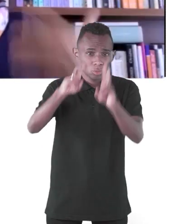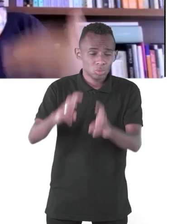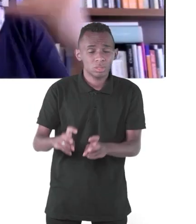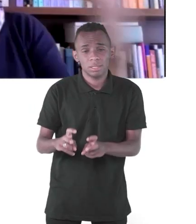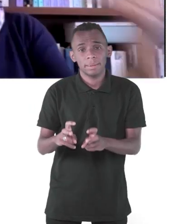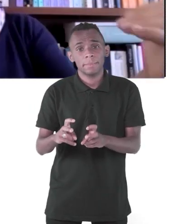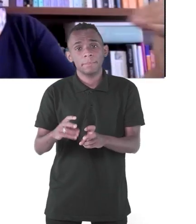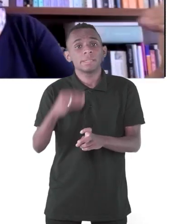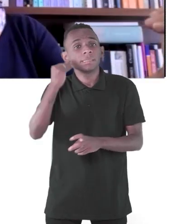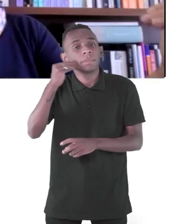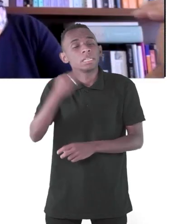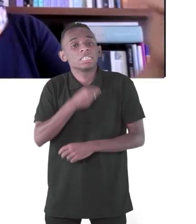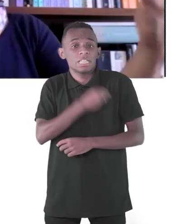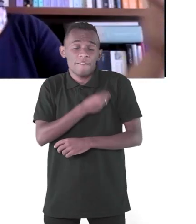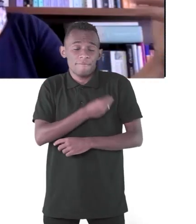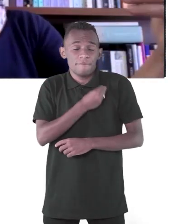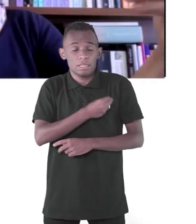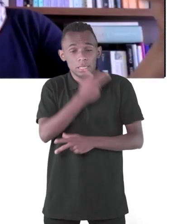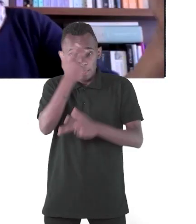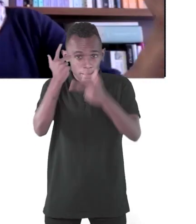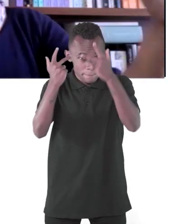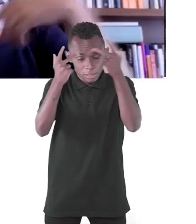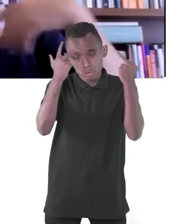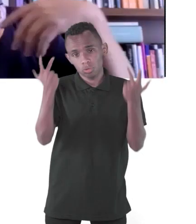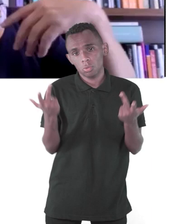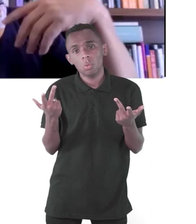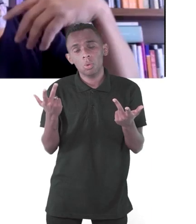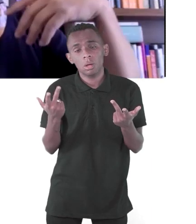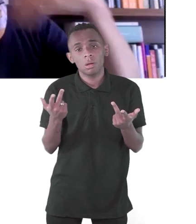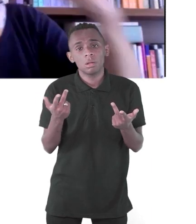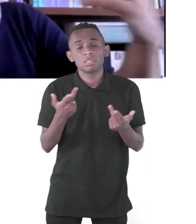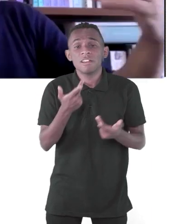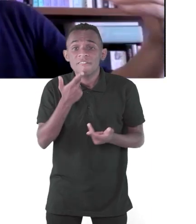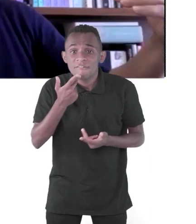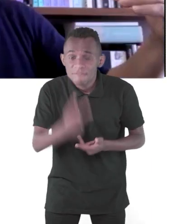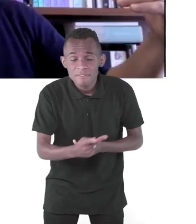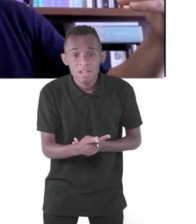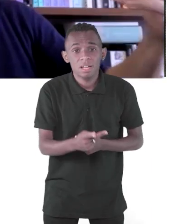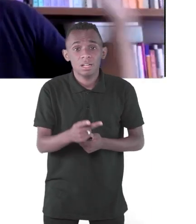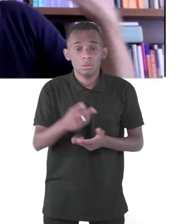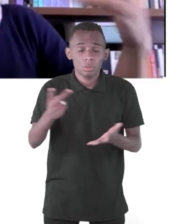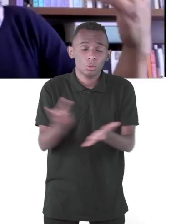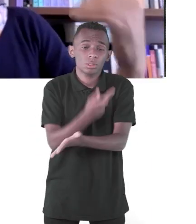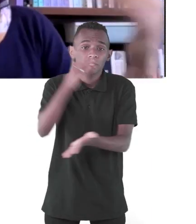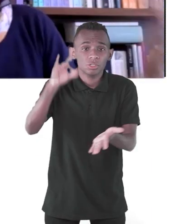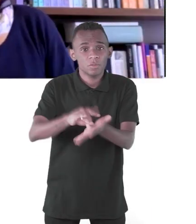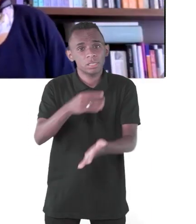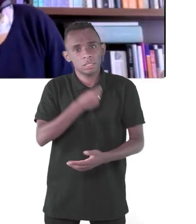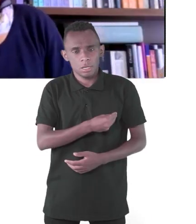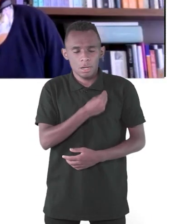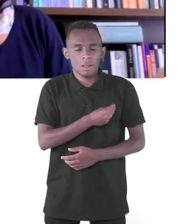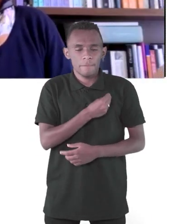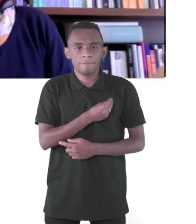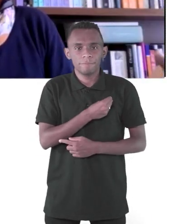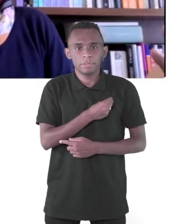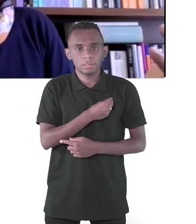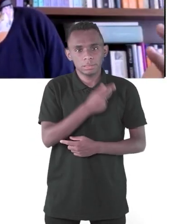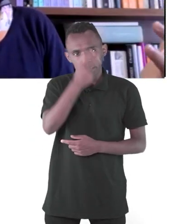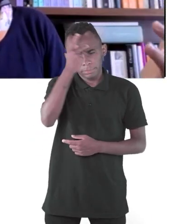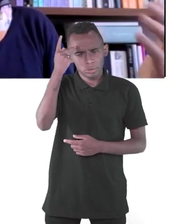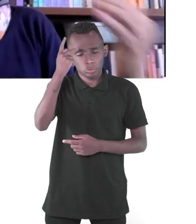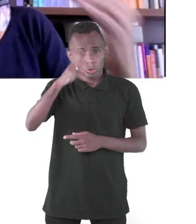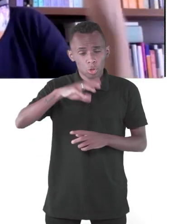Porque fala direto, fala o brega, fala com a maior parte da população no